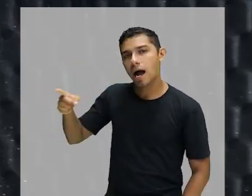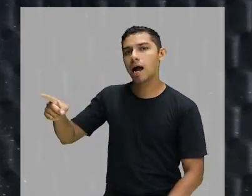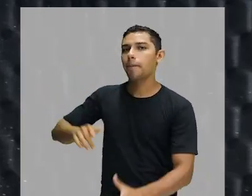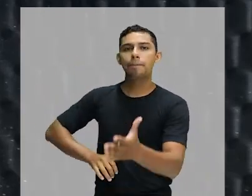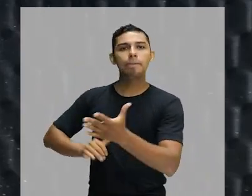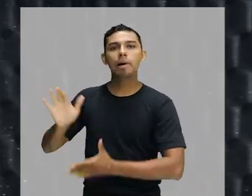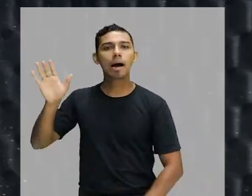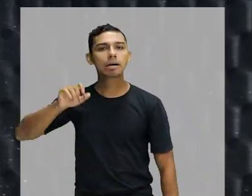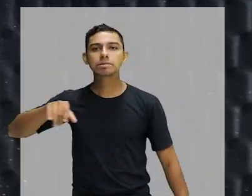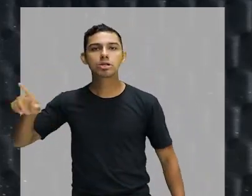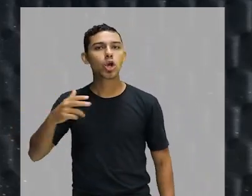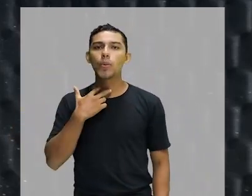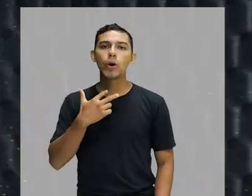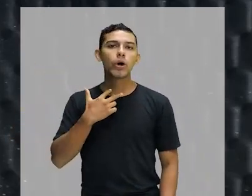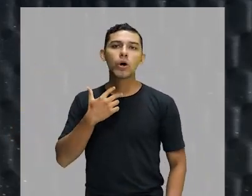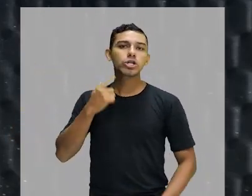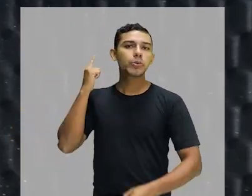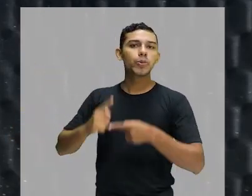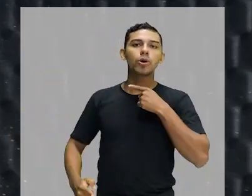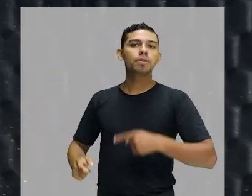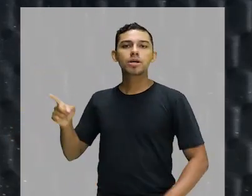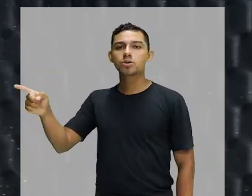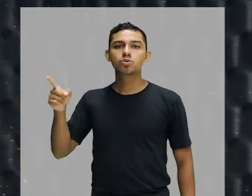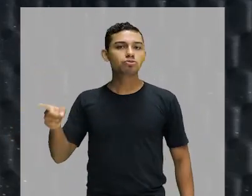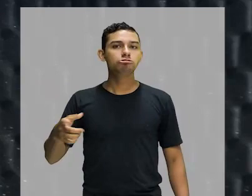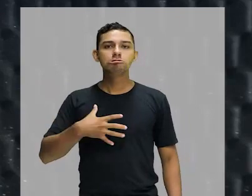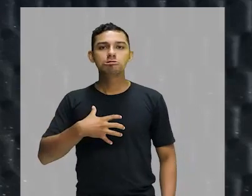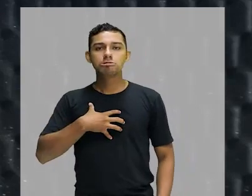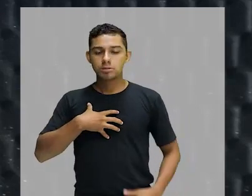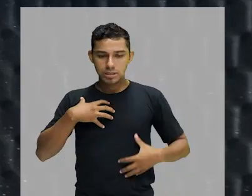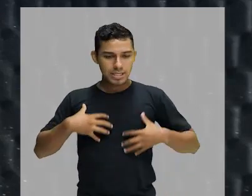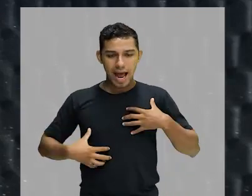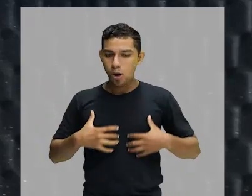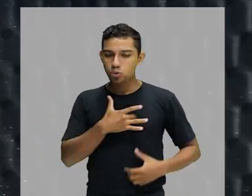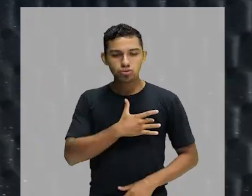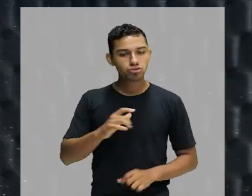sua performance física, sua performance atlética.